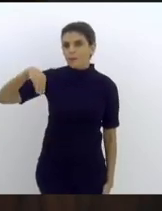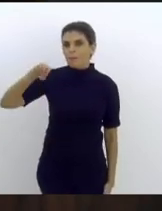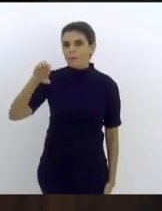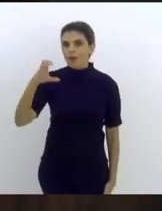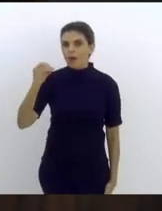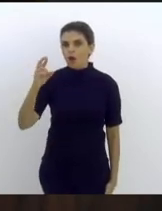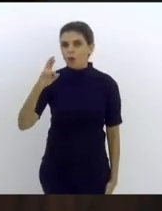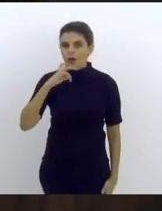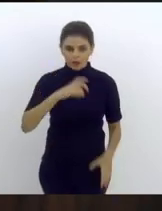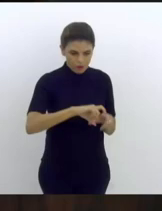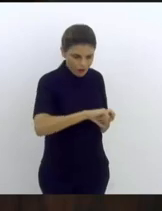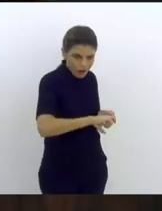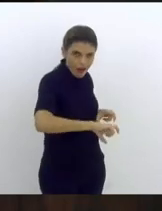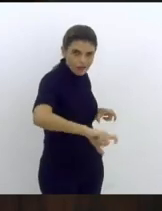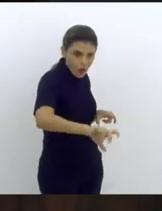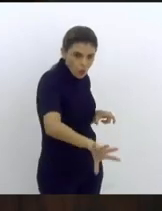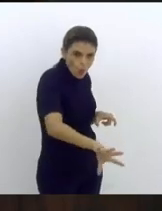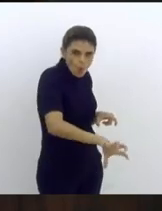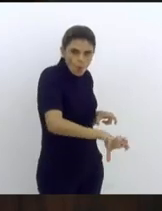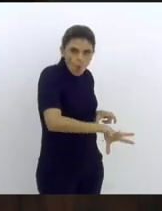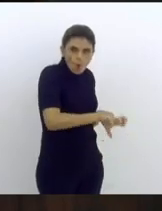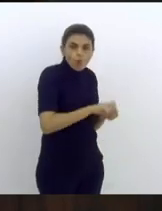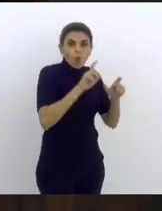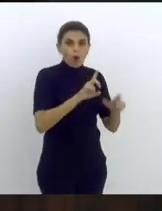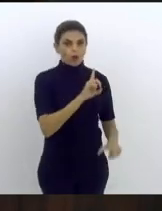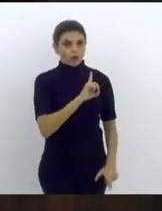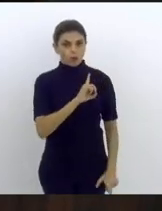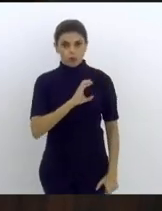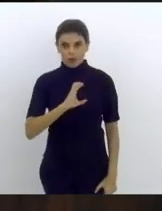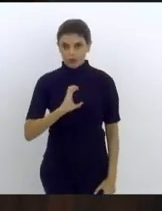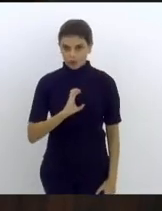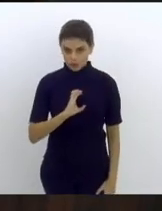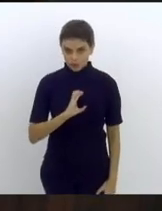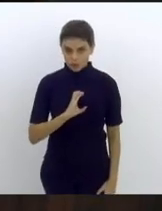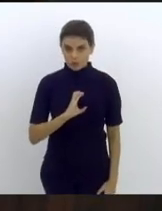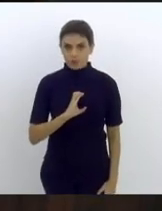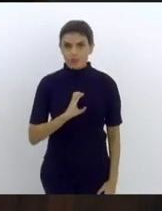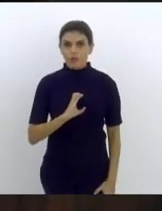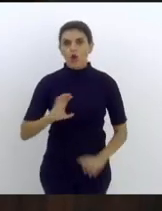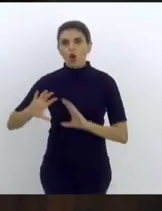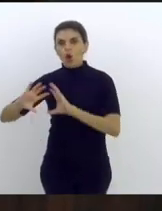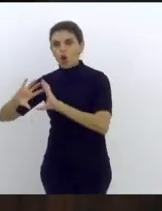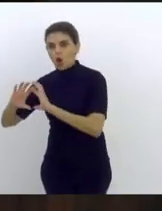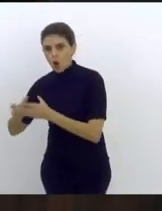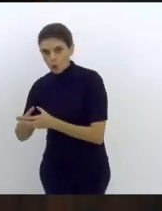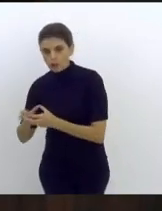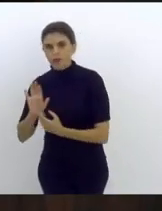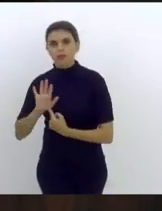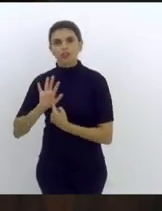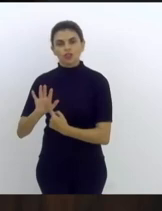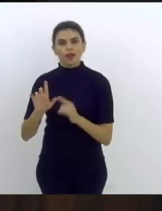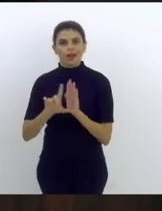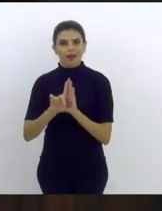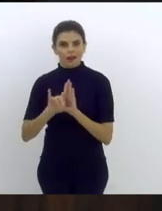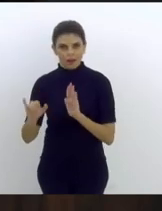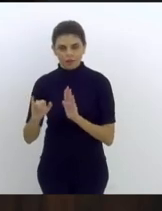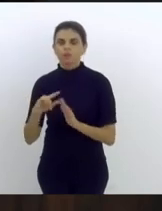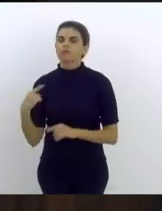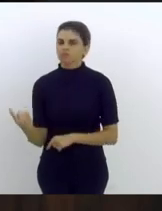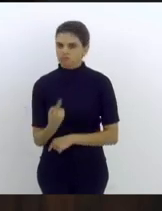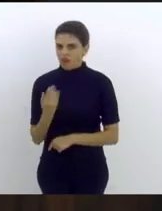canal calhambefegueira no município de Duque de Caxias parecer da comissão de indicações legislativas